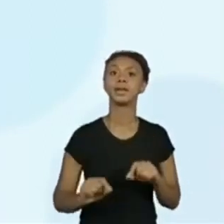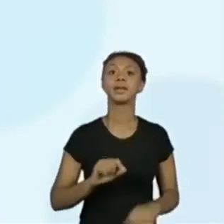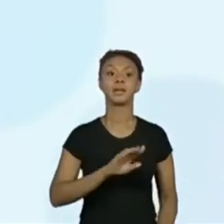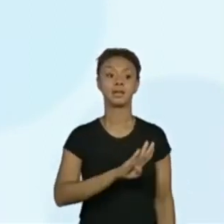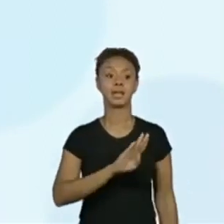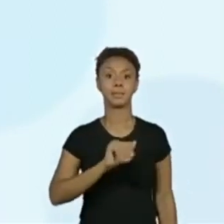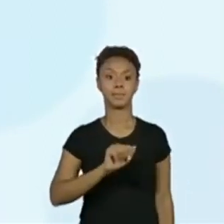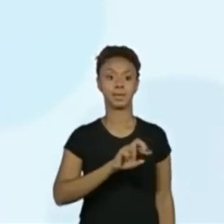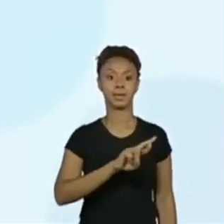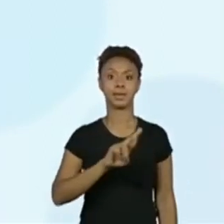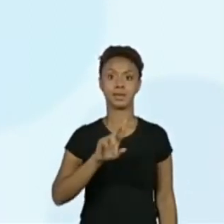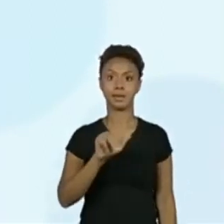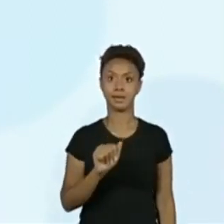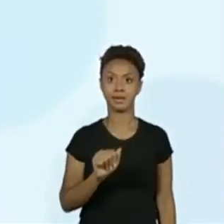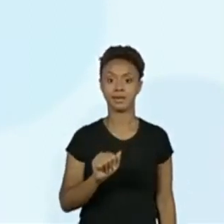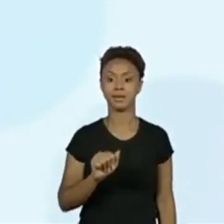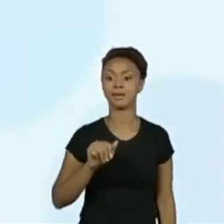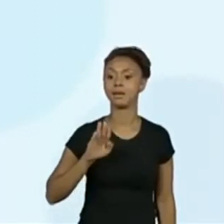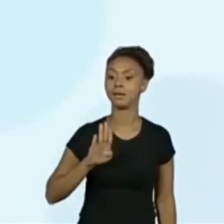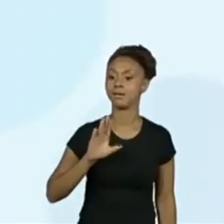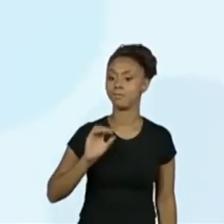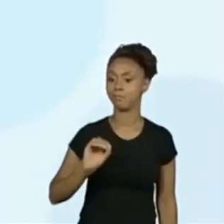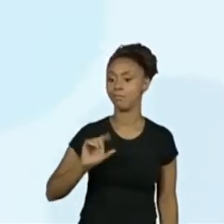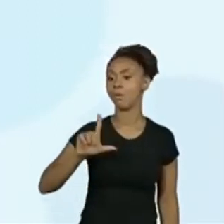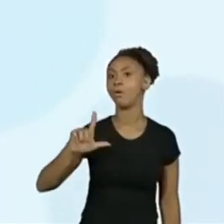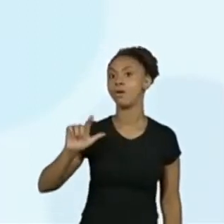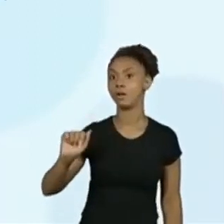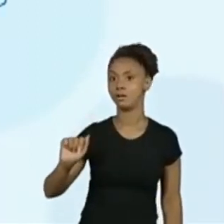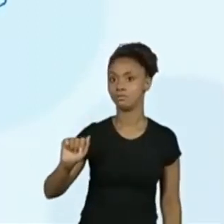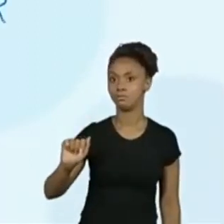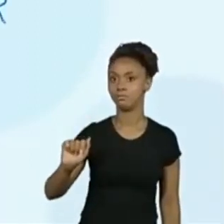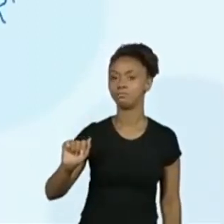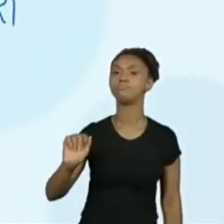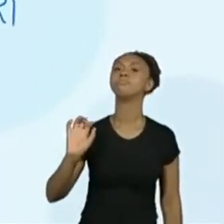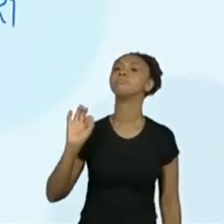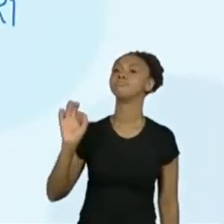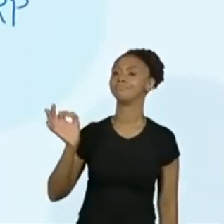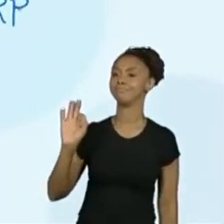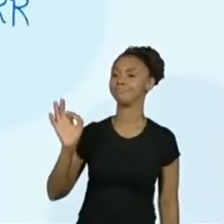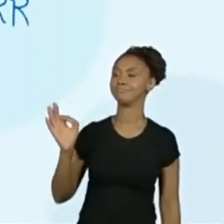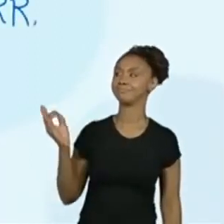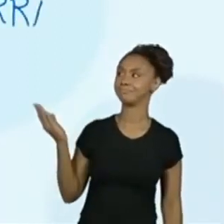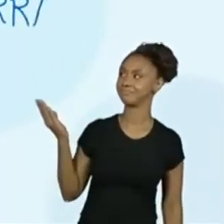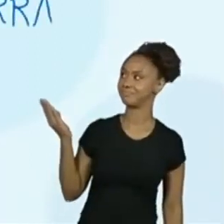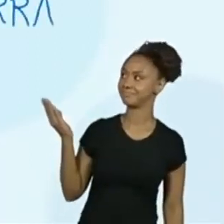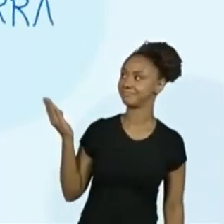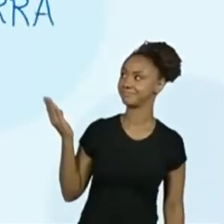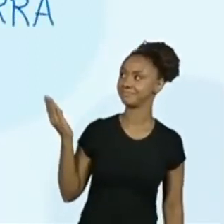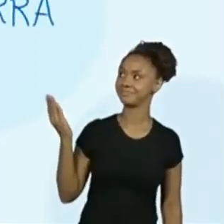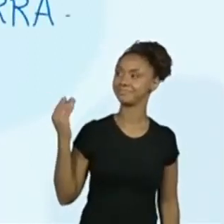bola. Isso, professora Viviane. Barra